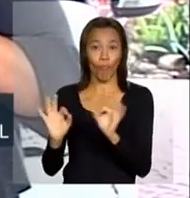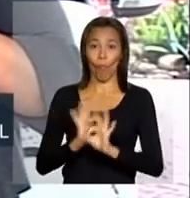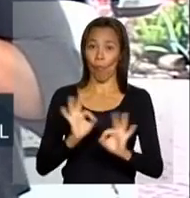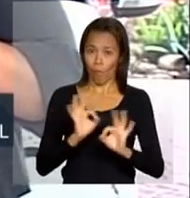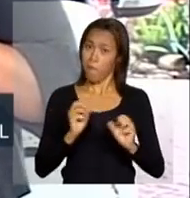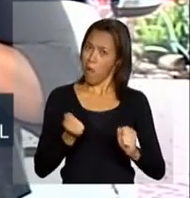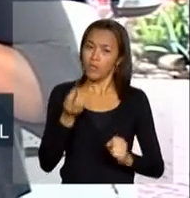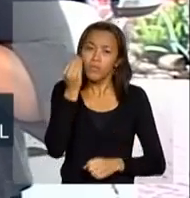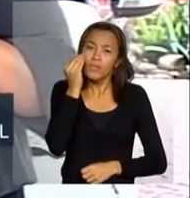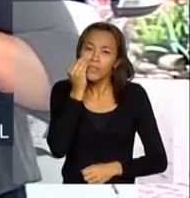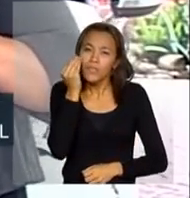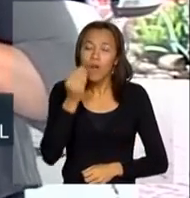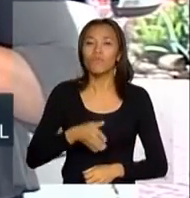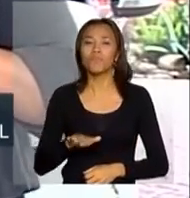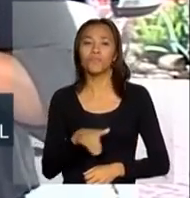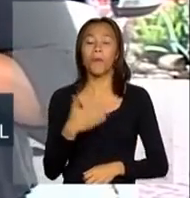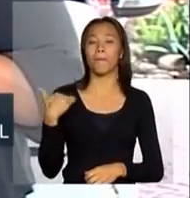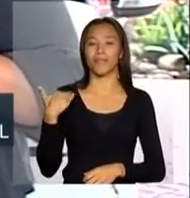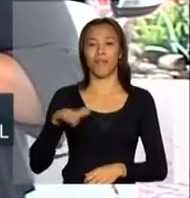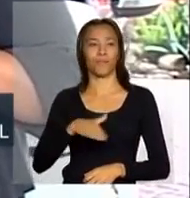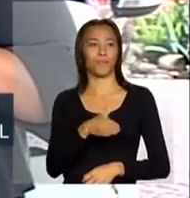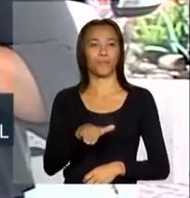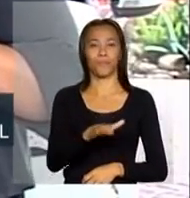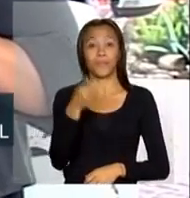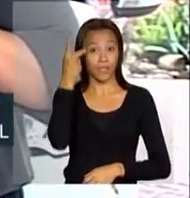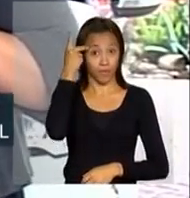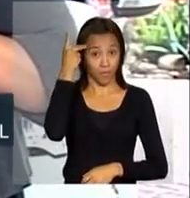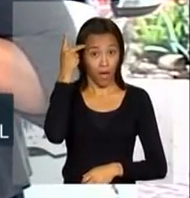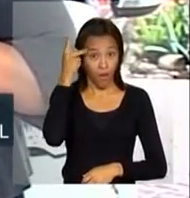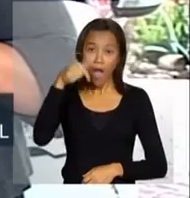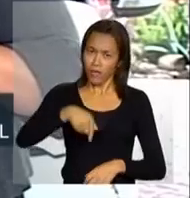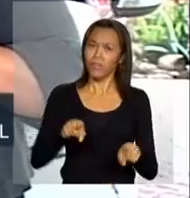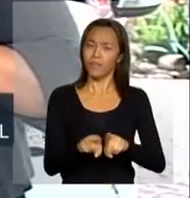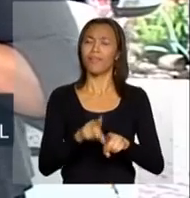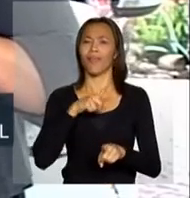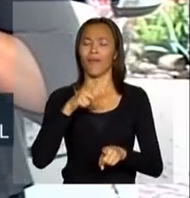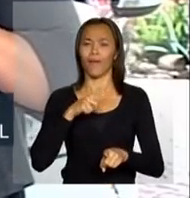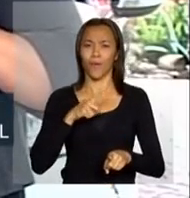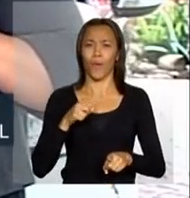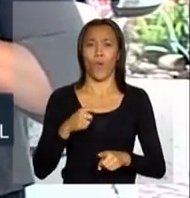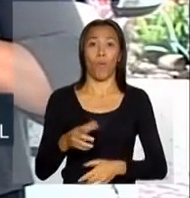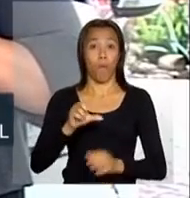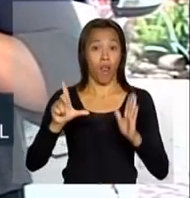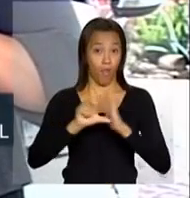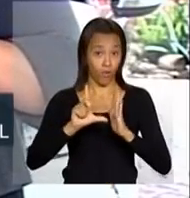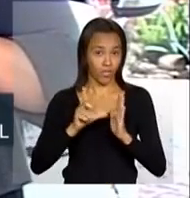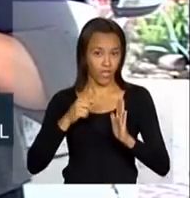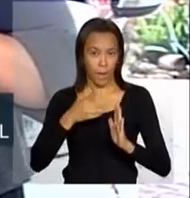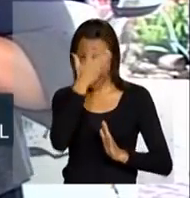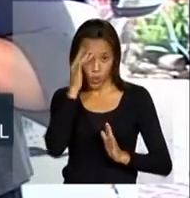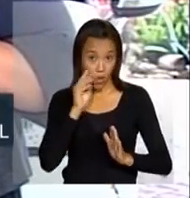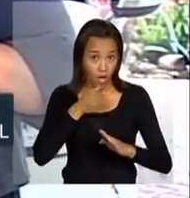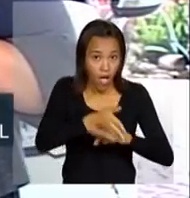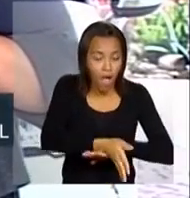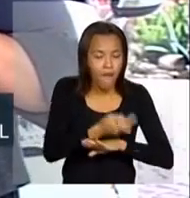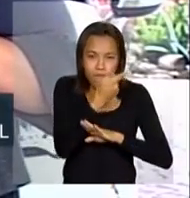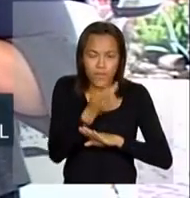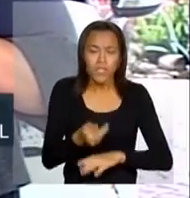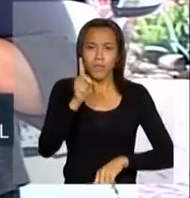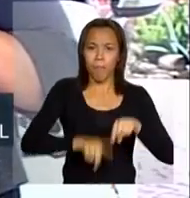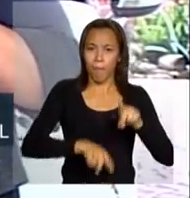fazer test drive, dar uma voltinha pela cidade de São Paulo. Aqui também tem uma loja onde o visitante pode comprar